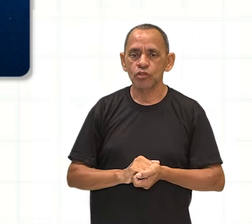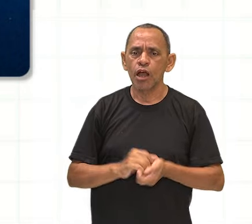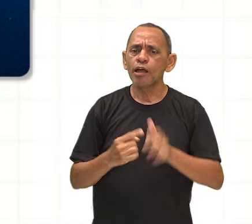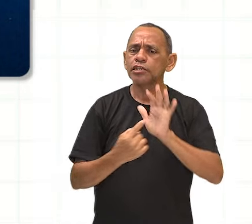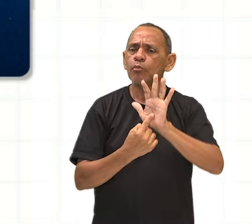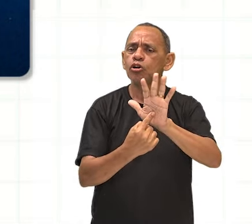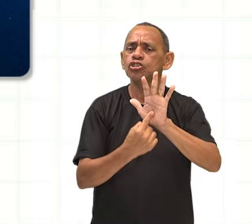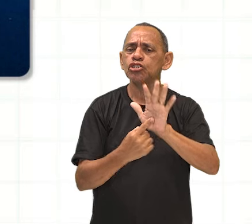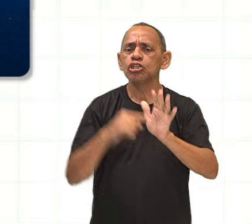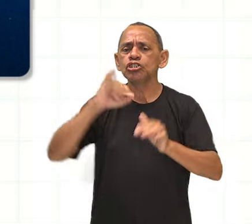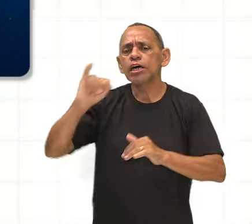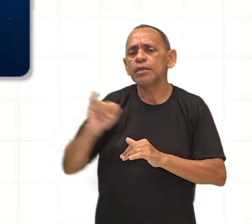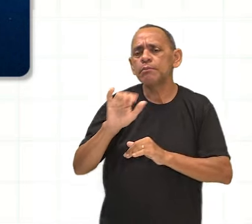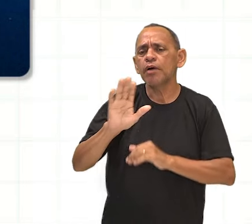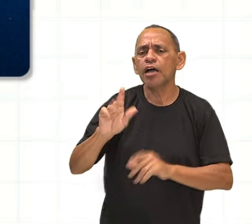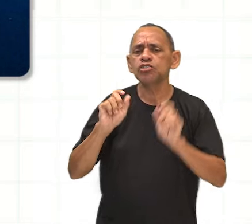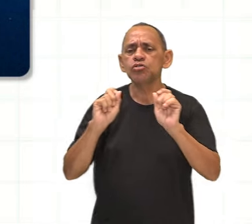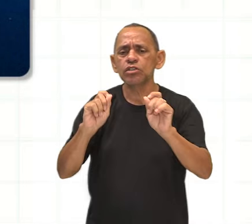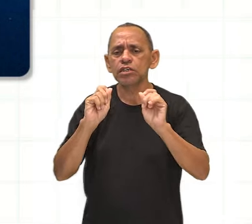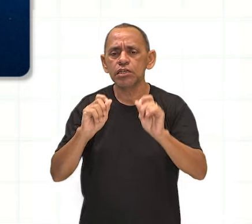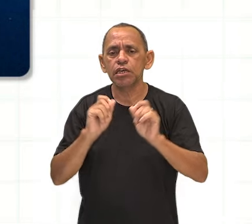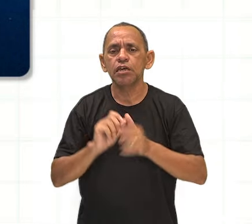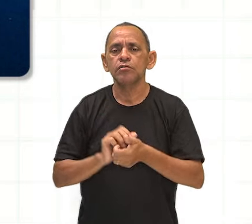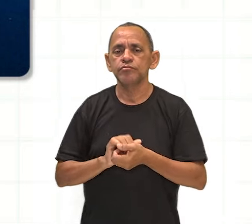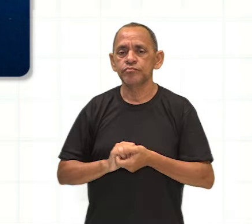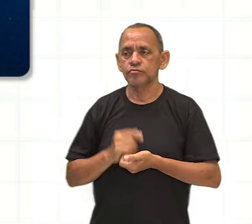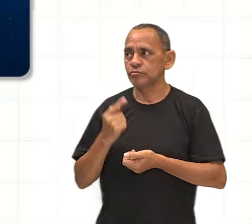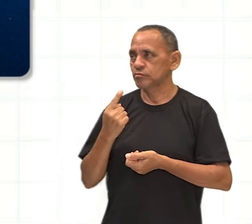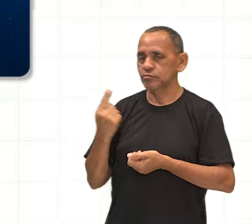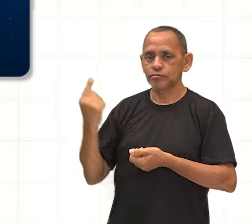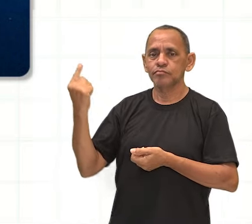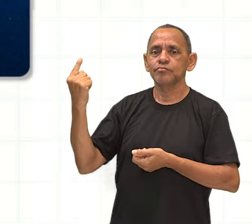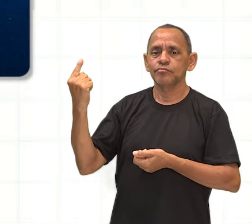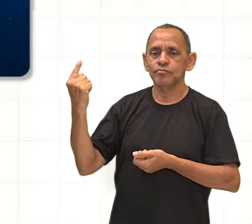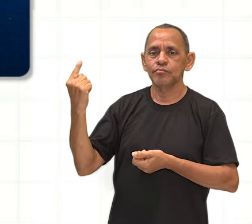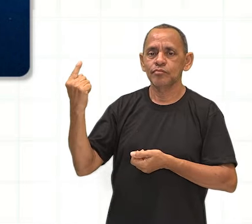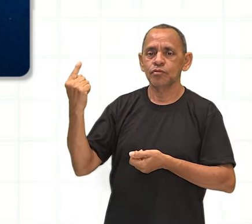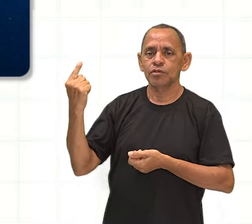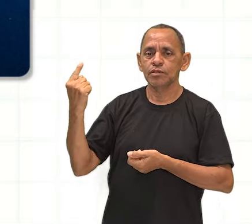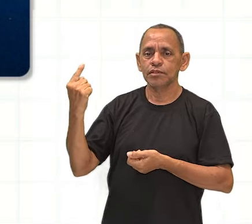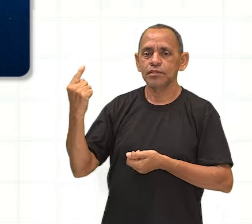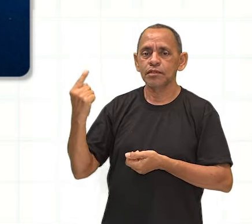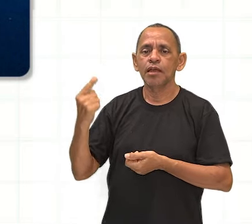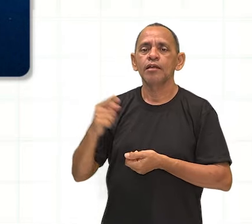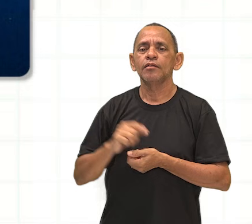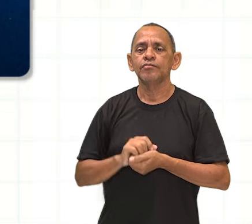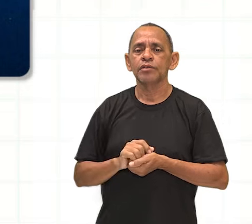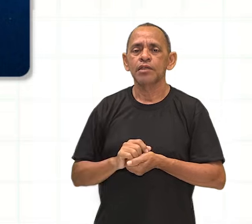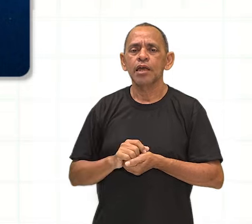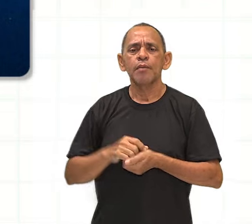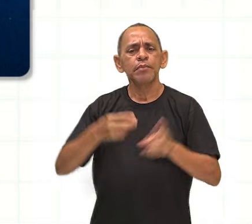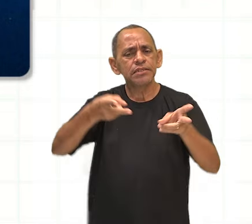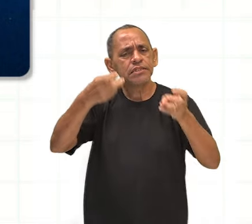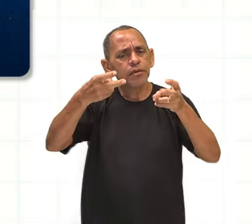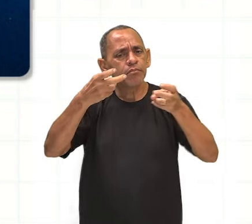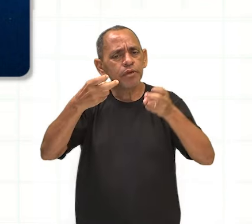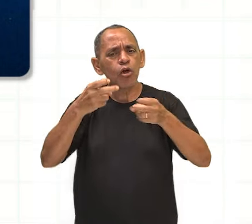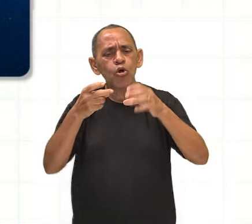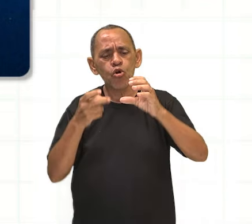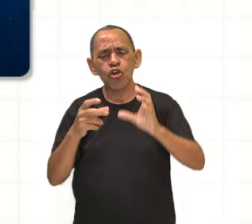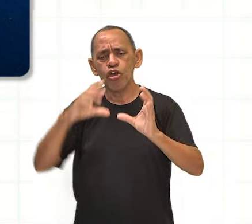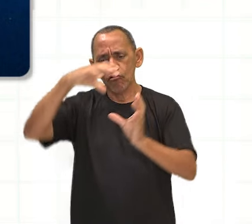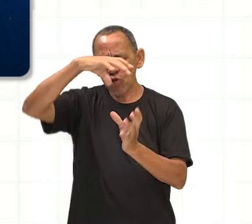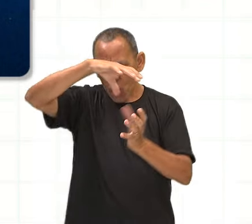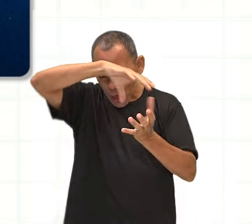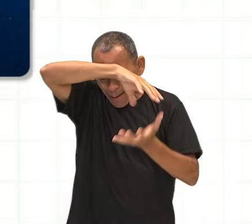dessa região, tá? Dos trópicos, aqui dessa região tropical, e ele está indo em direção aqui